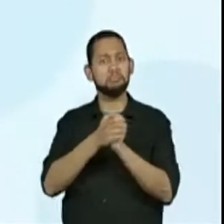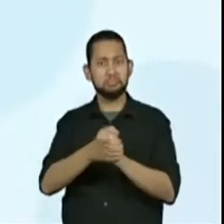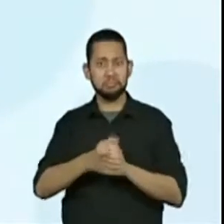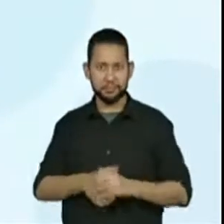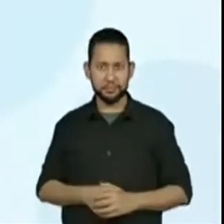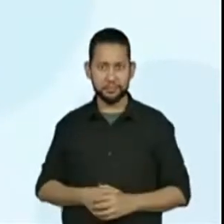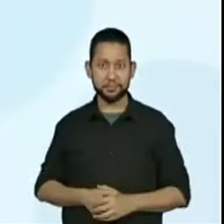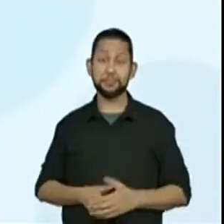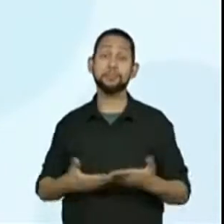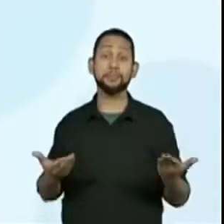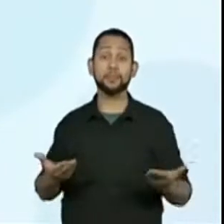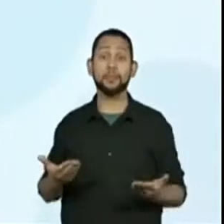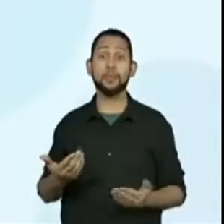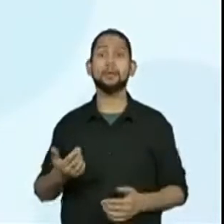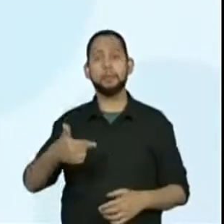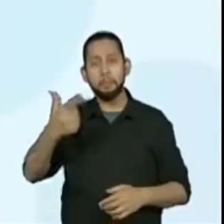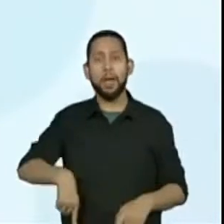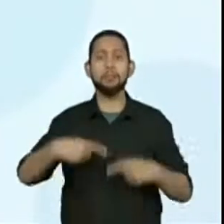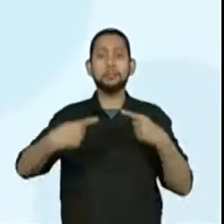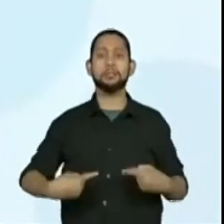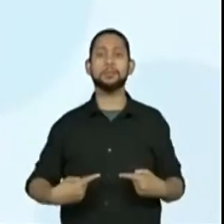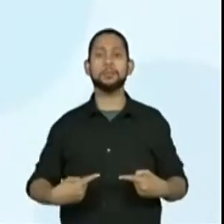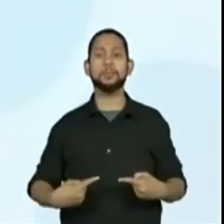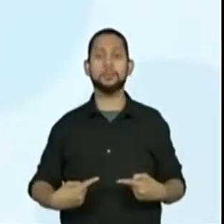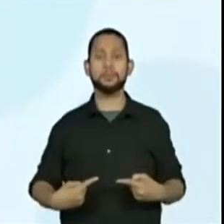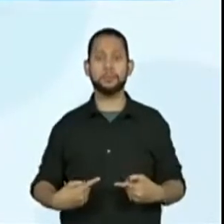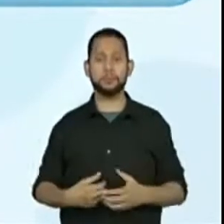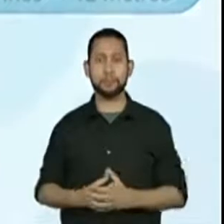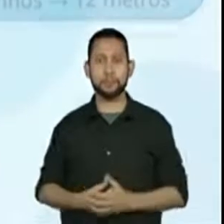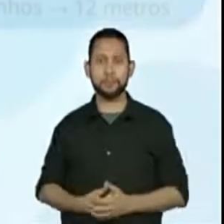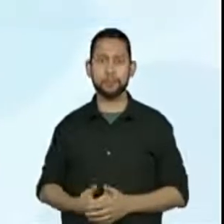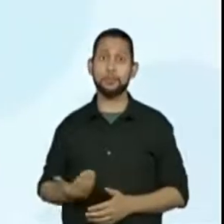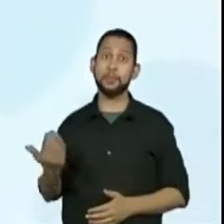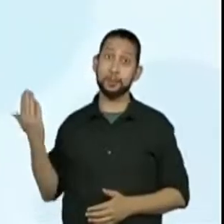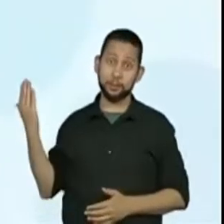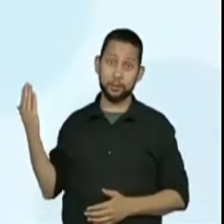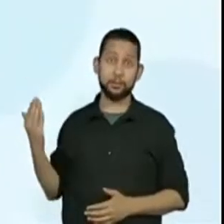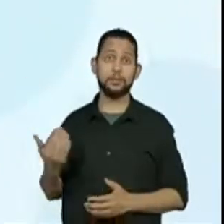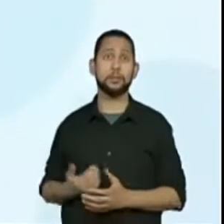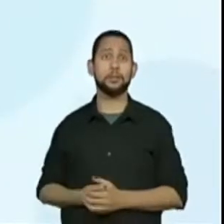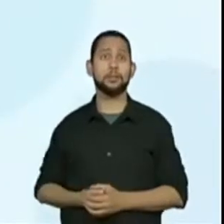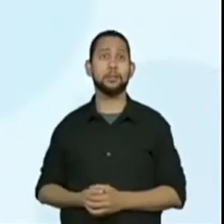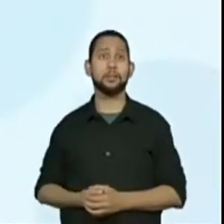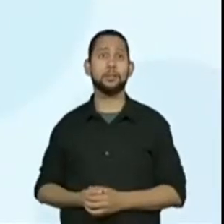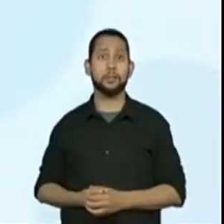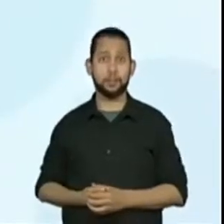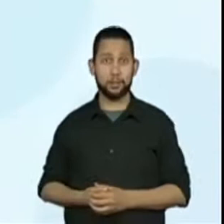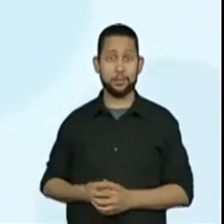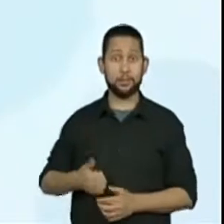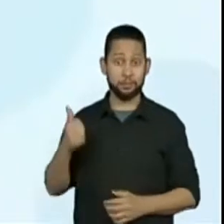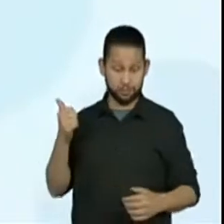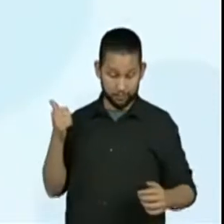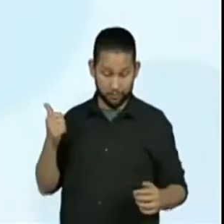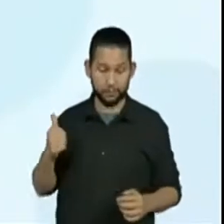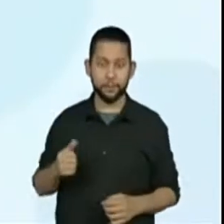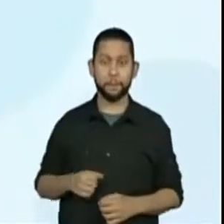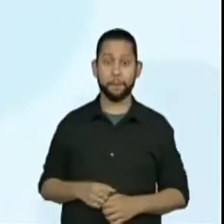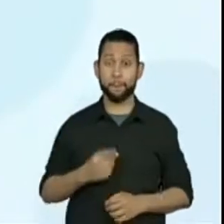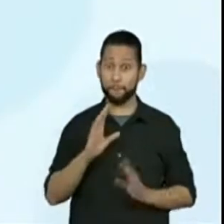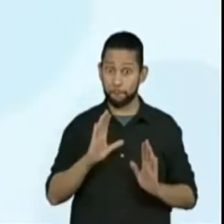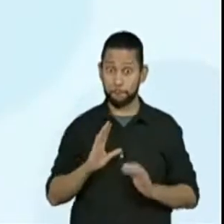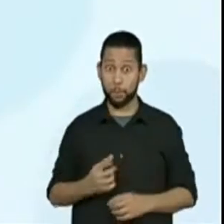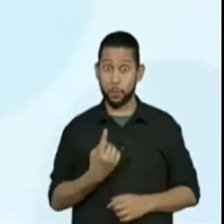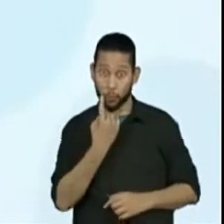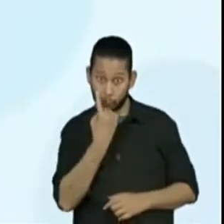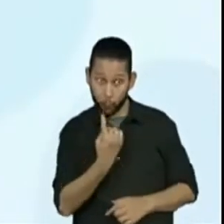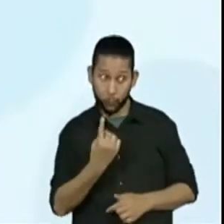Parabéns. Agora o último desafio que vai para um